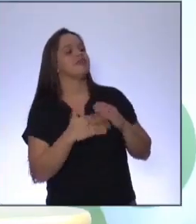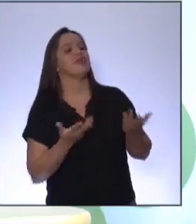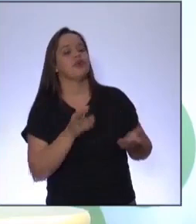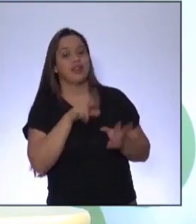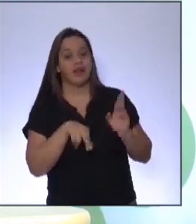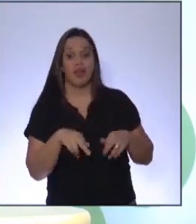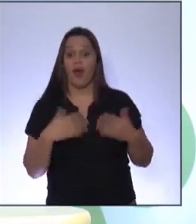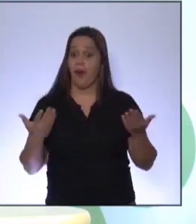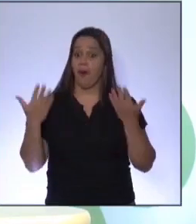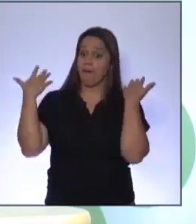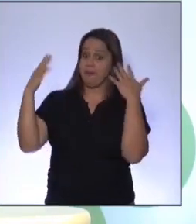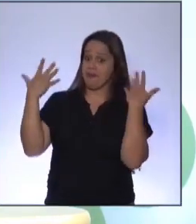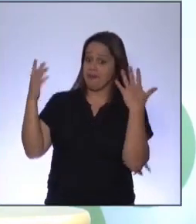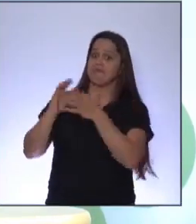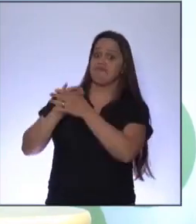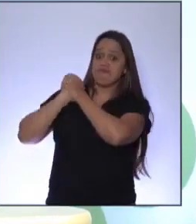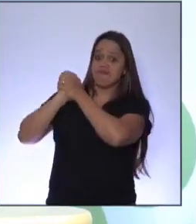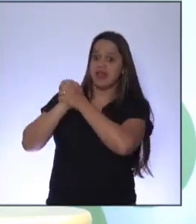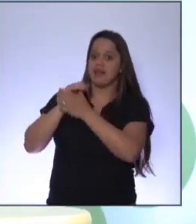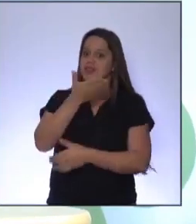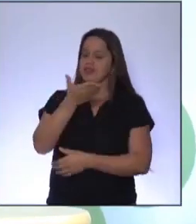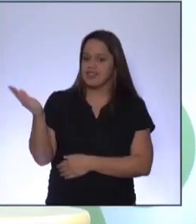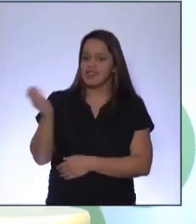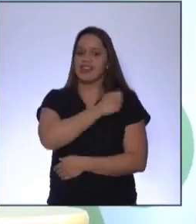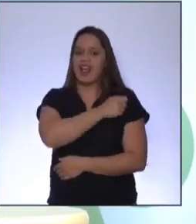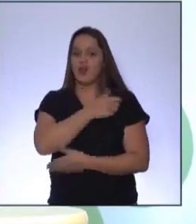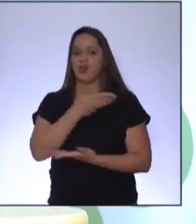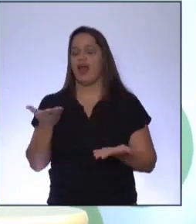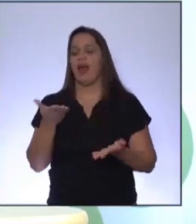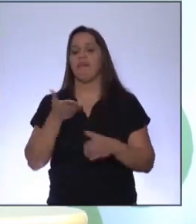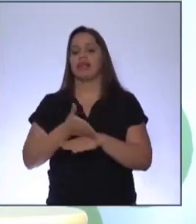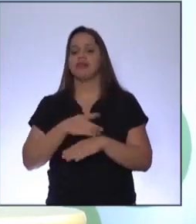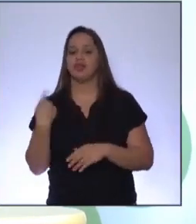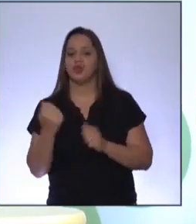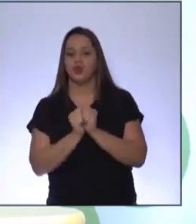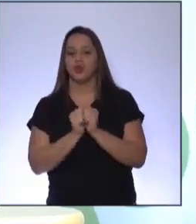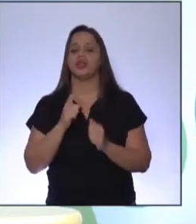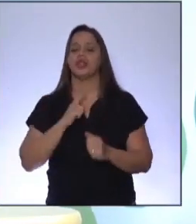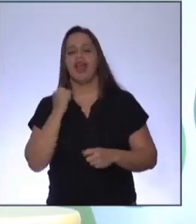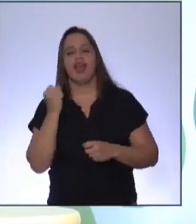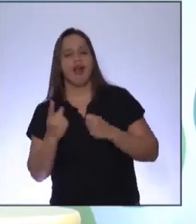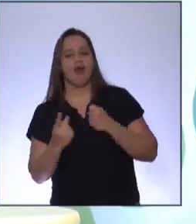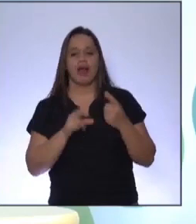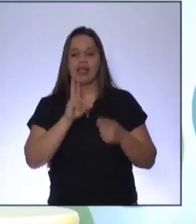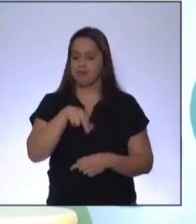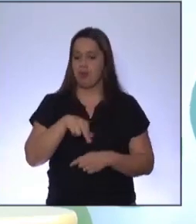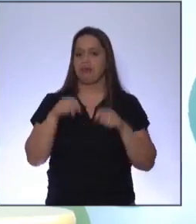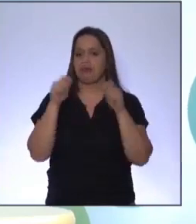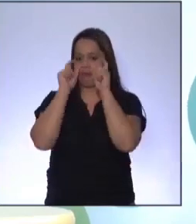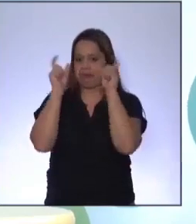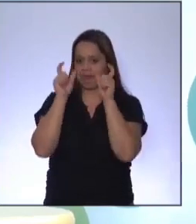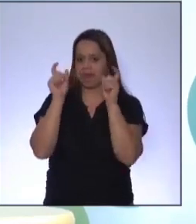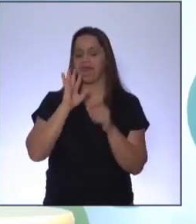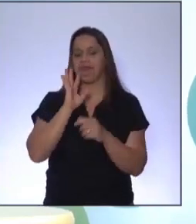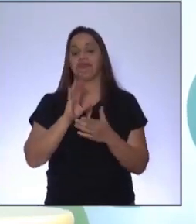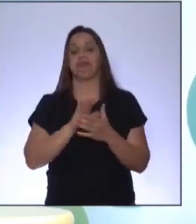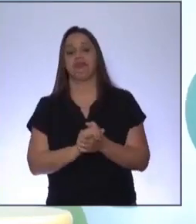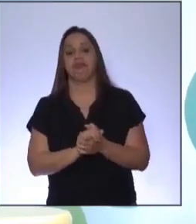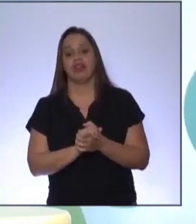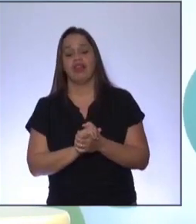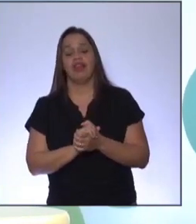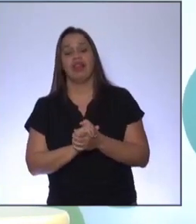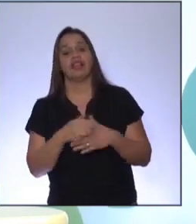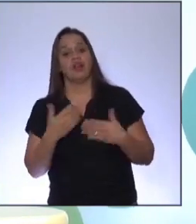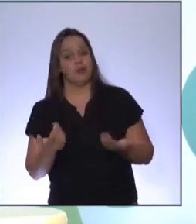alunos, estudantes que estão participando conosco. Teve algumas respostas bem interessantes. Alguns alunos,